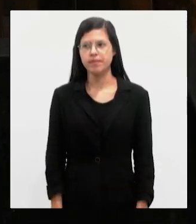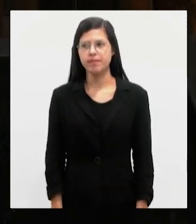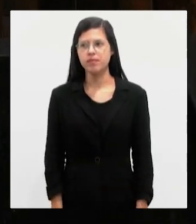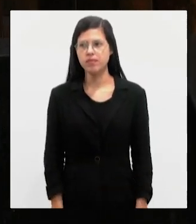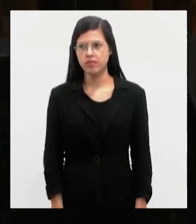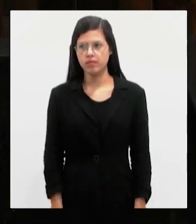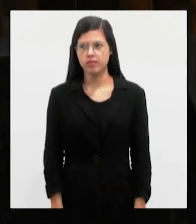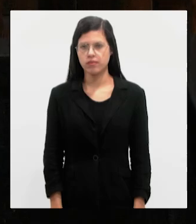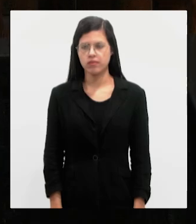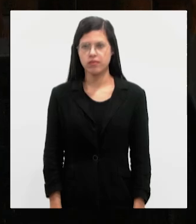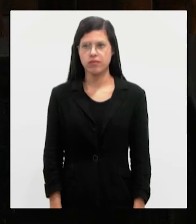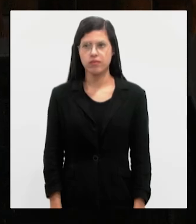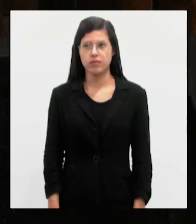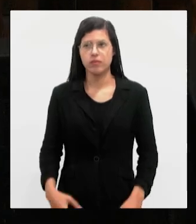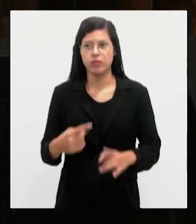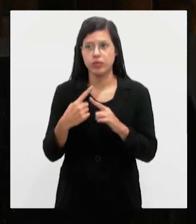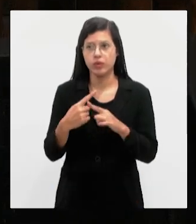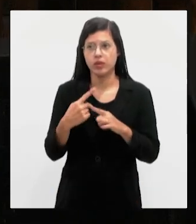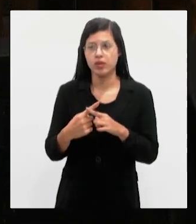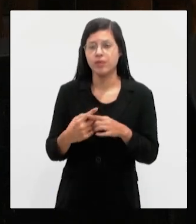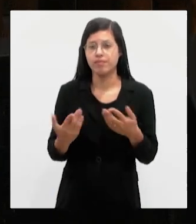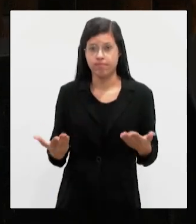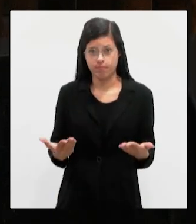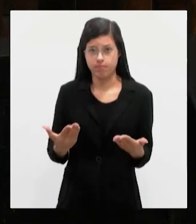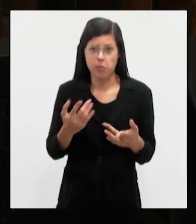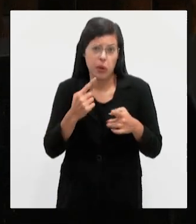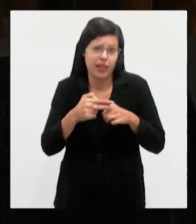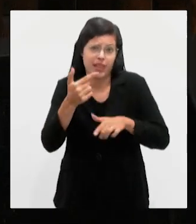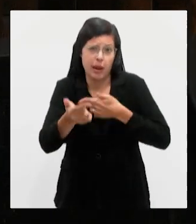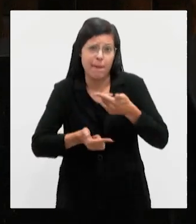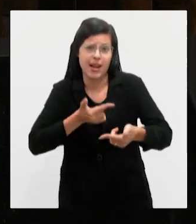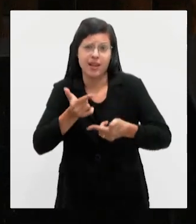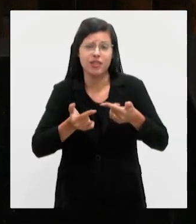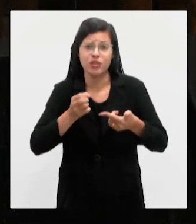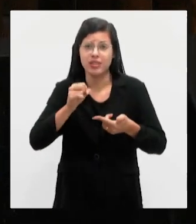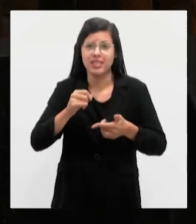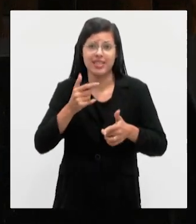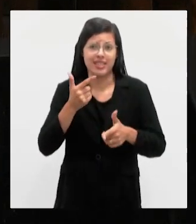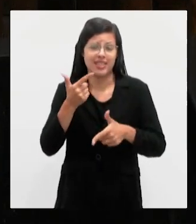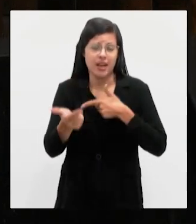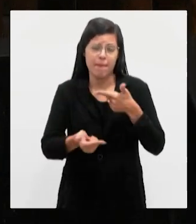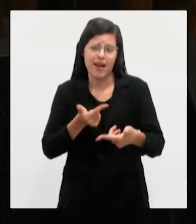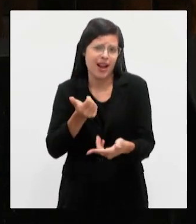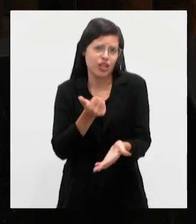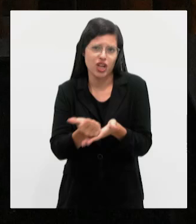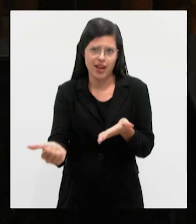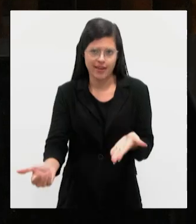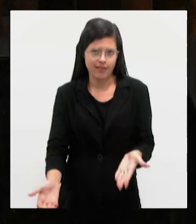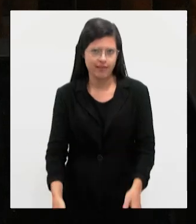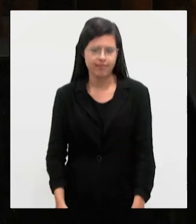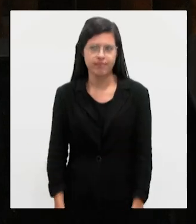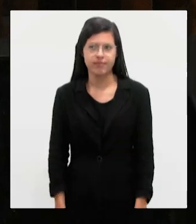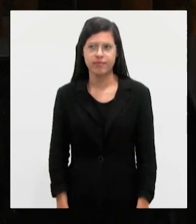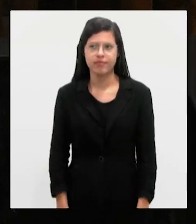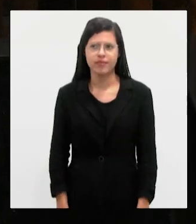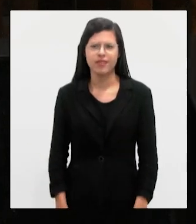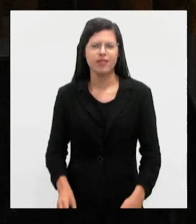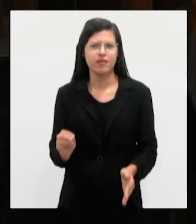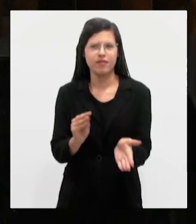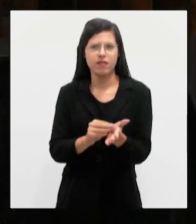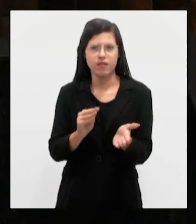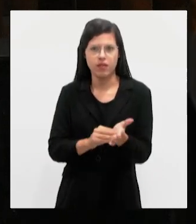Não vai aguentar. Por quê? Porque está trabalhando. Se trabalhar, pega. Se trabalhar, pega. Que falta de